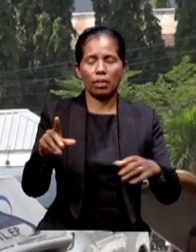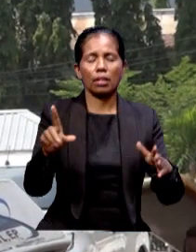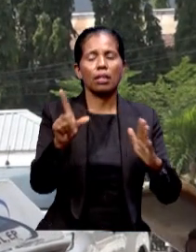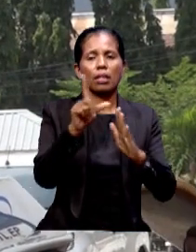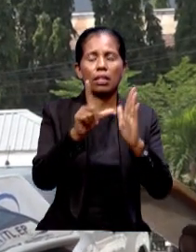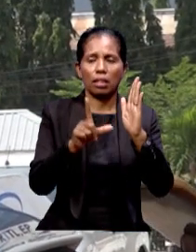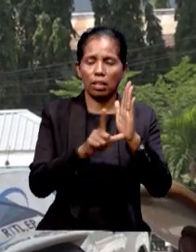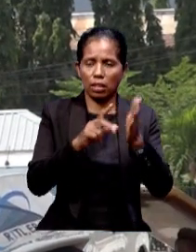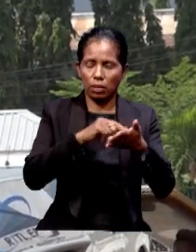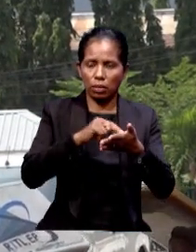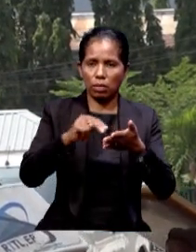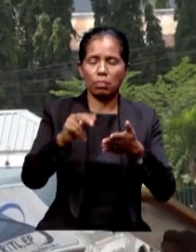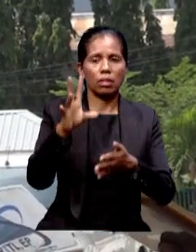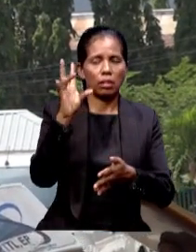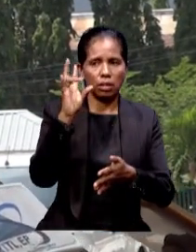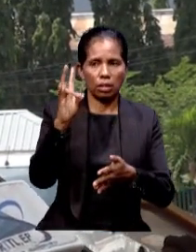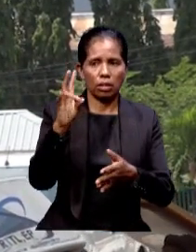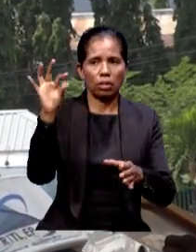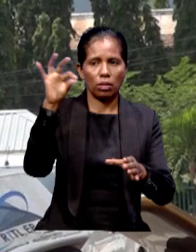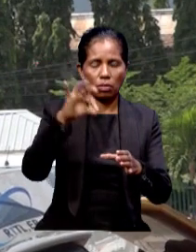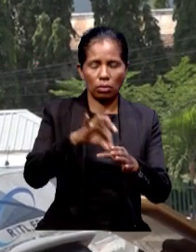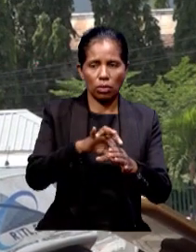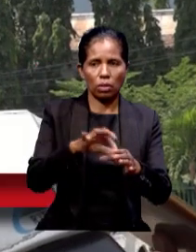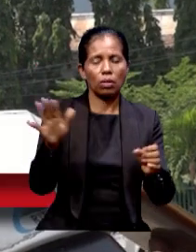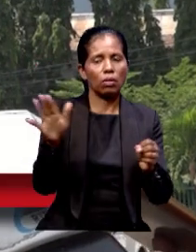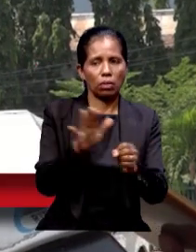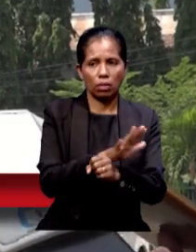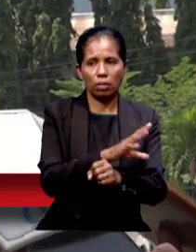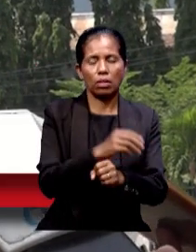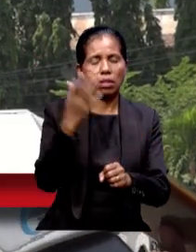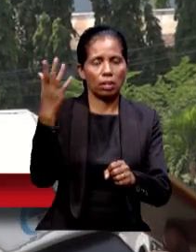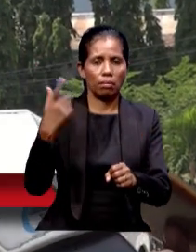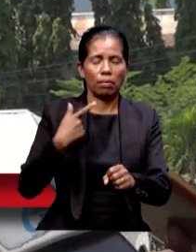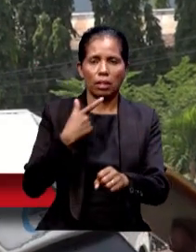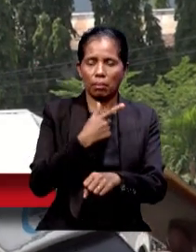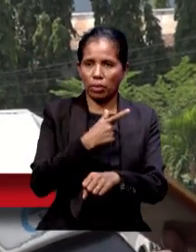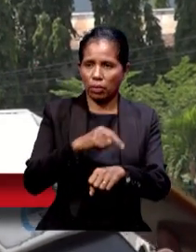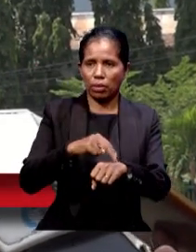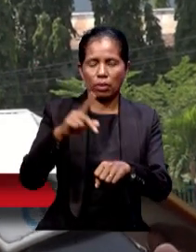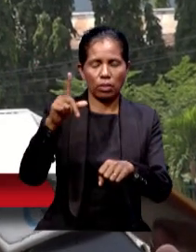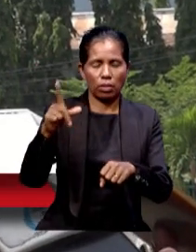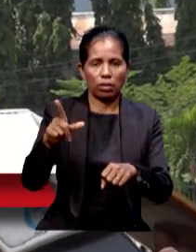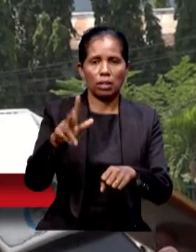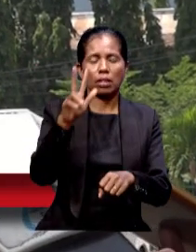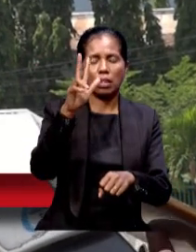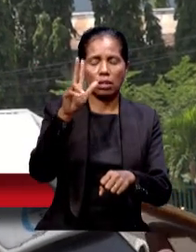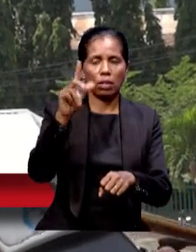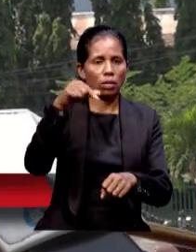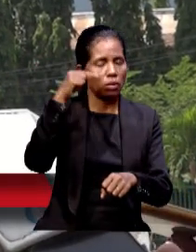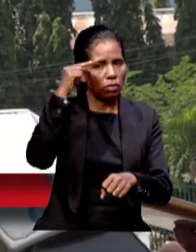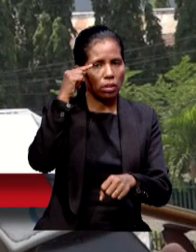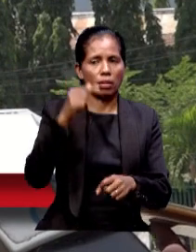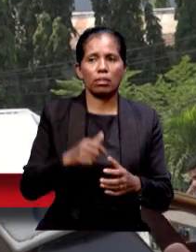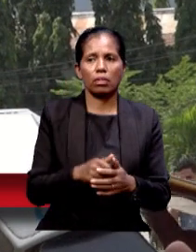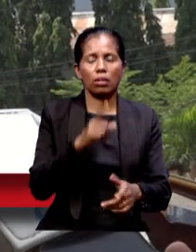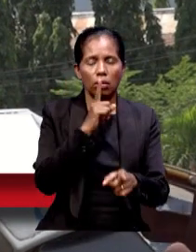3 vota por unanimidade e o Parlamento Nacional e o terceiro governo constitucional. Nós